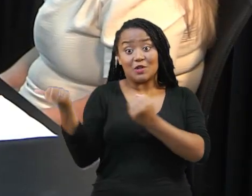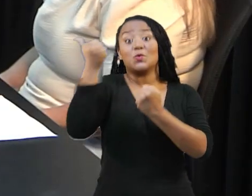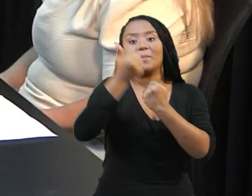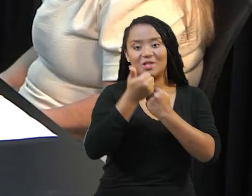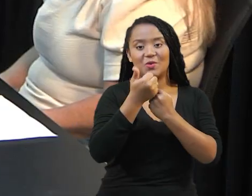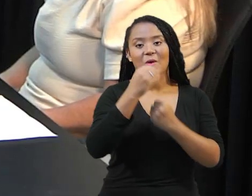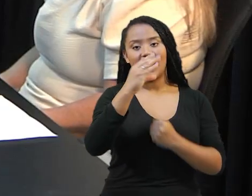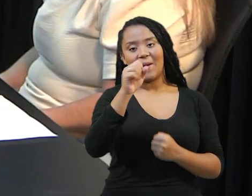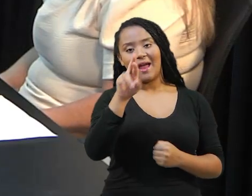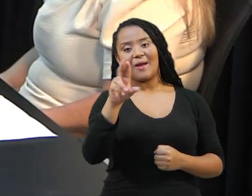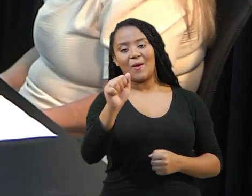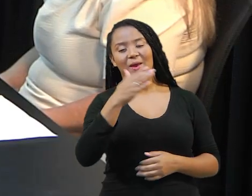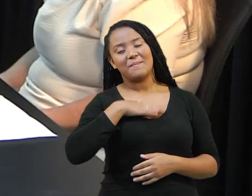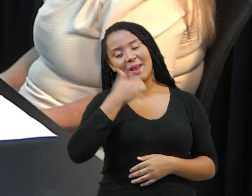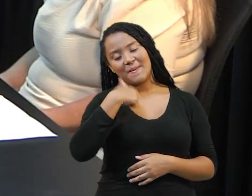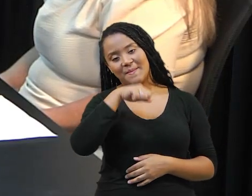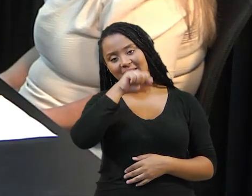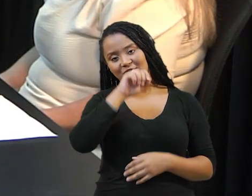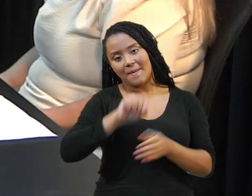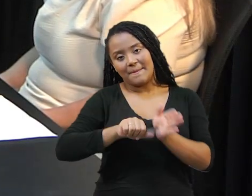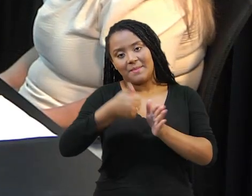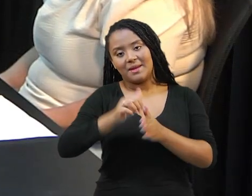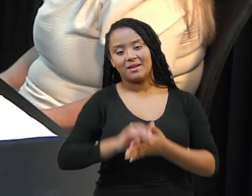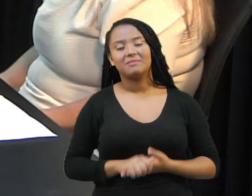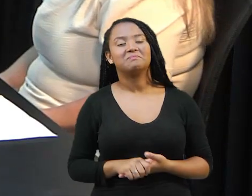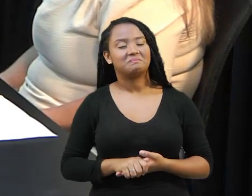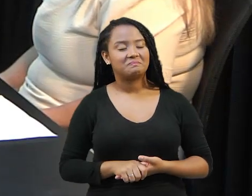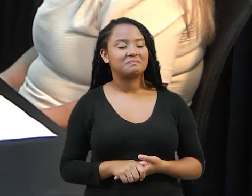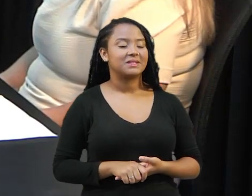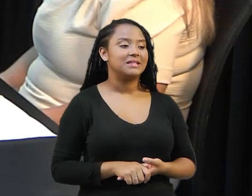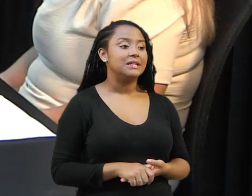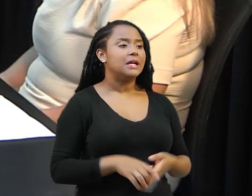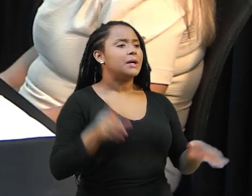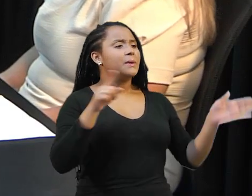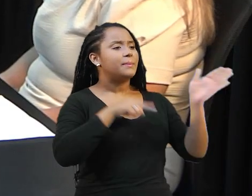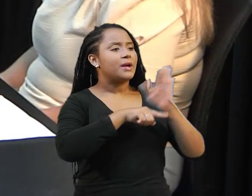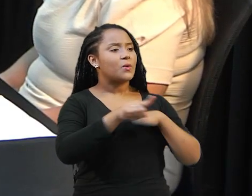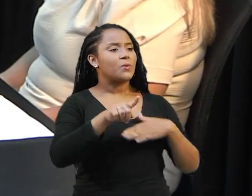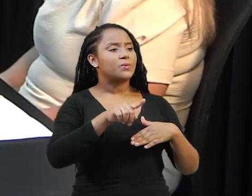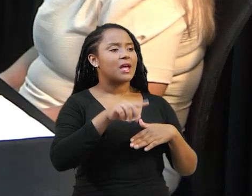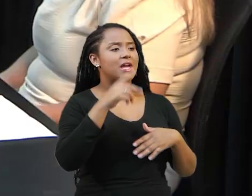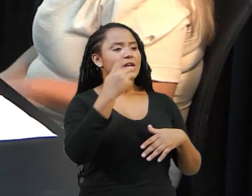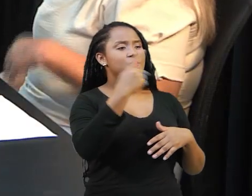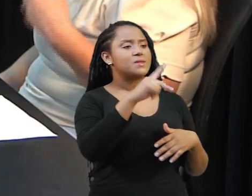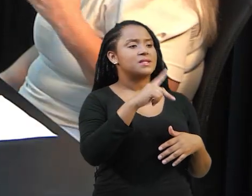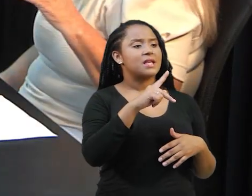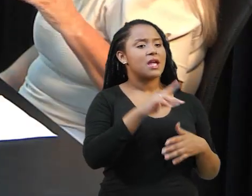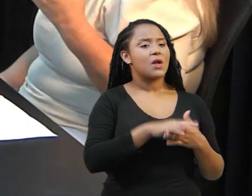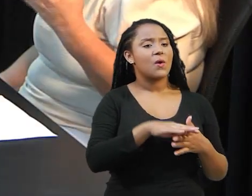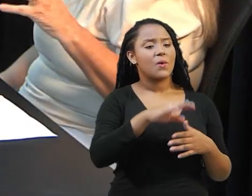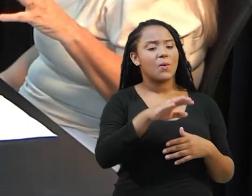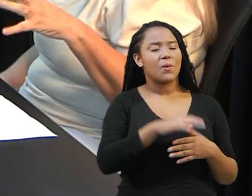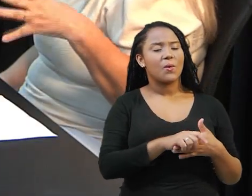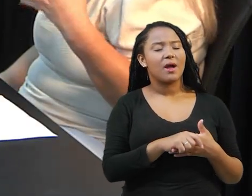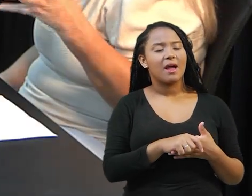É verdade que o seu ex-avô, João Pereira da Rocha, por volta